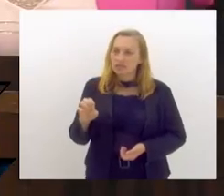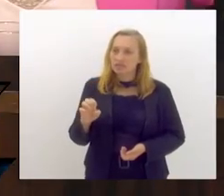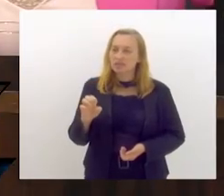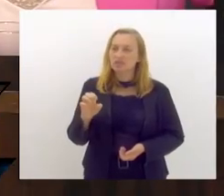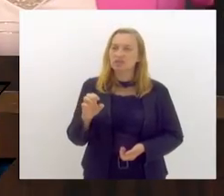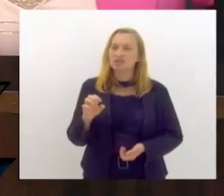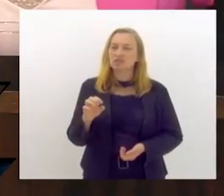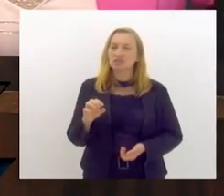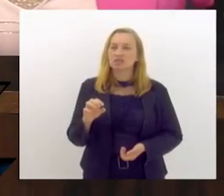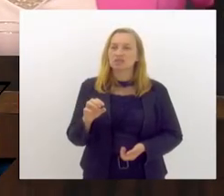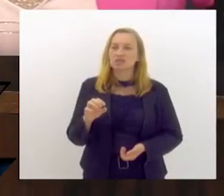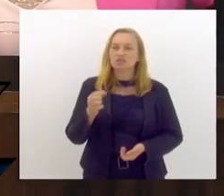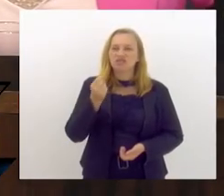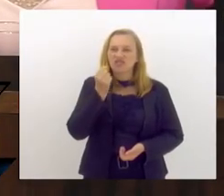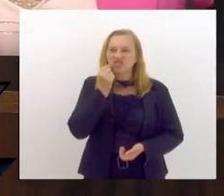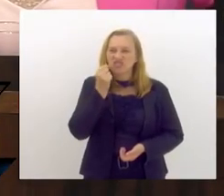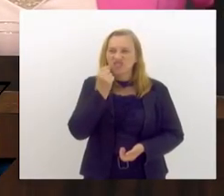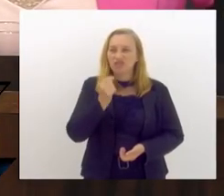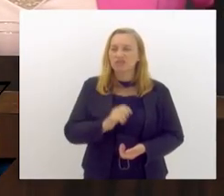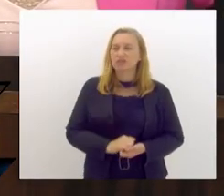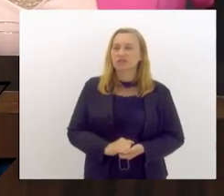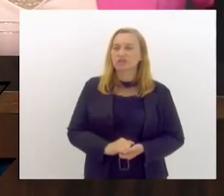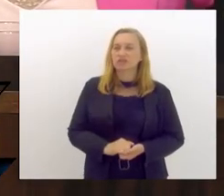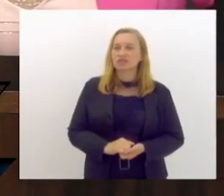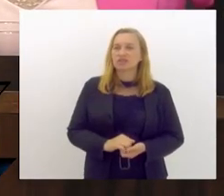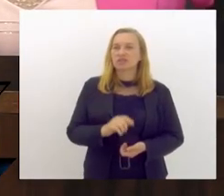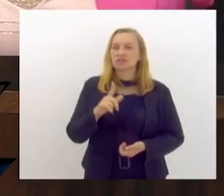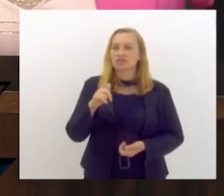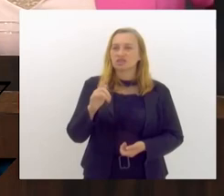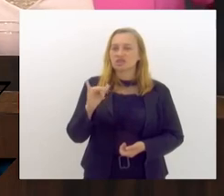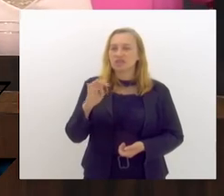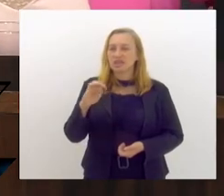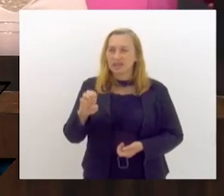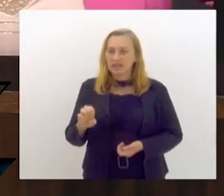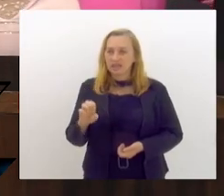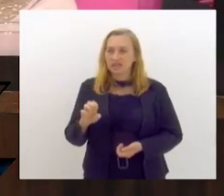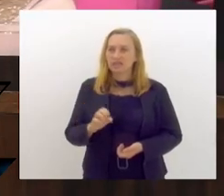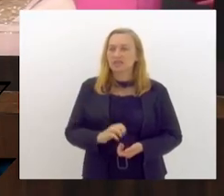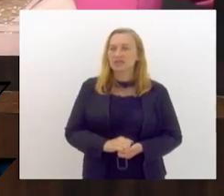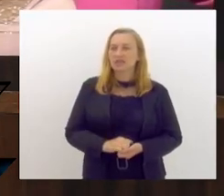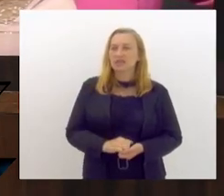Giovanni Jatinho, Gisele Monteiro,